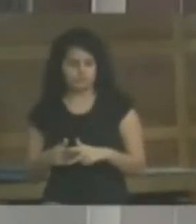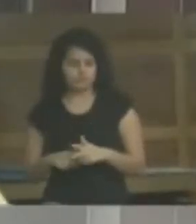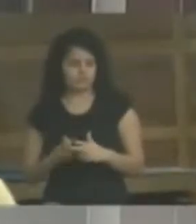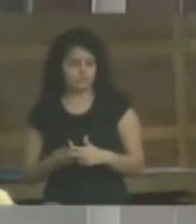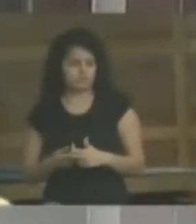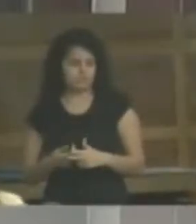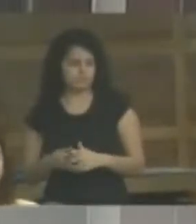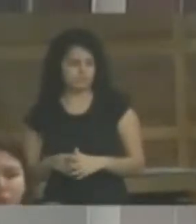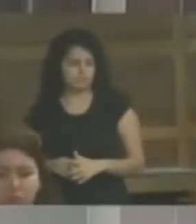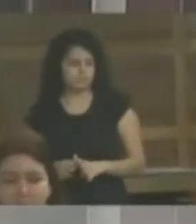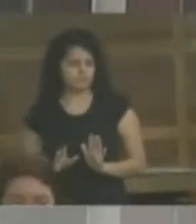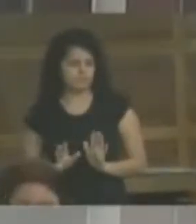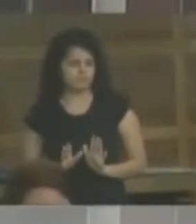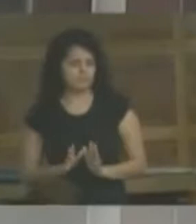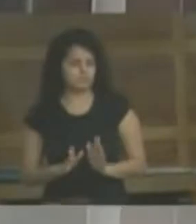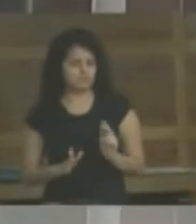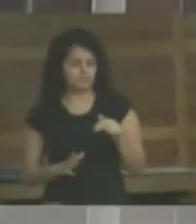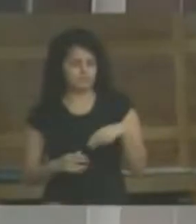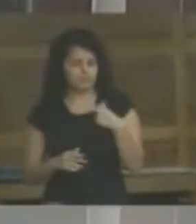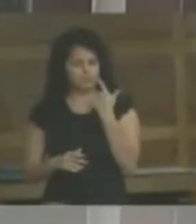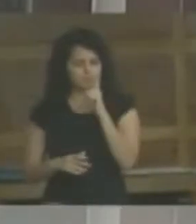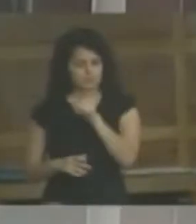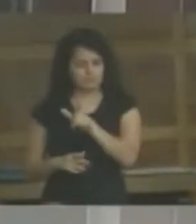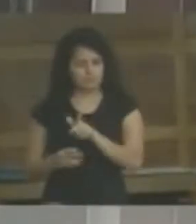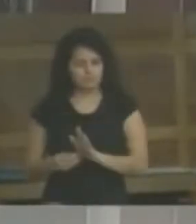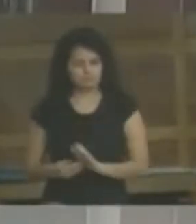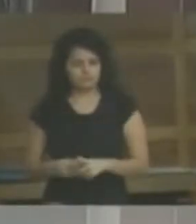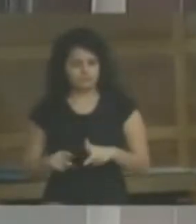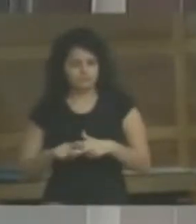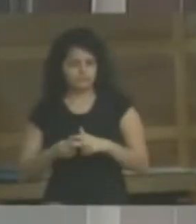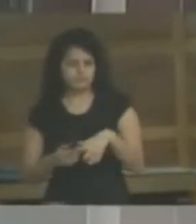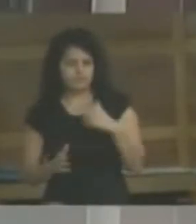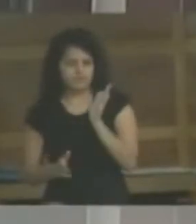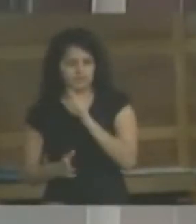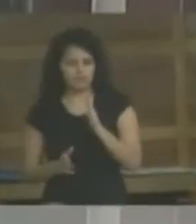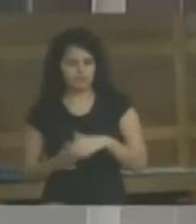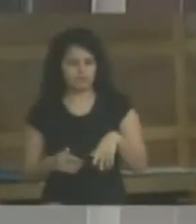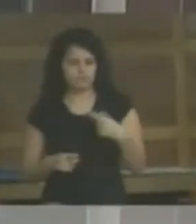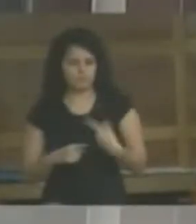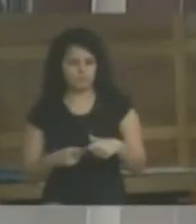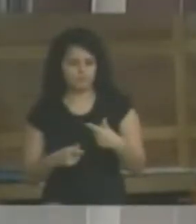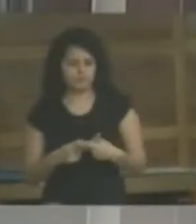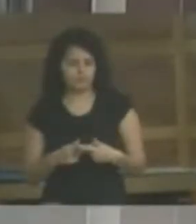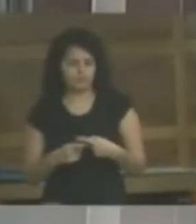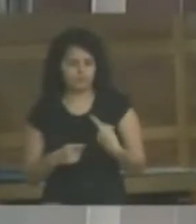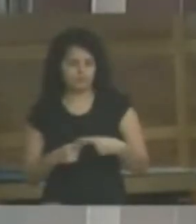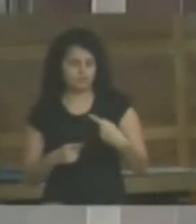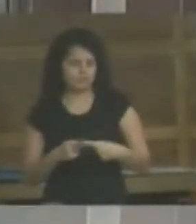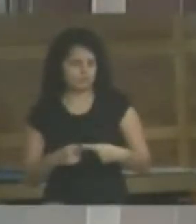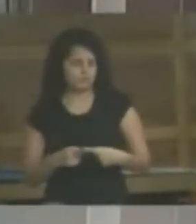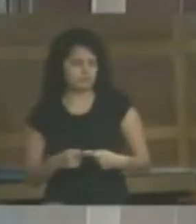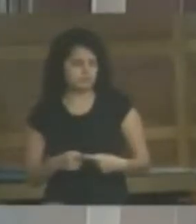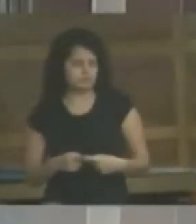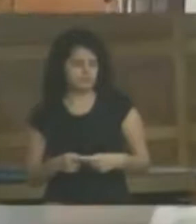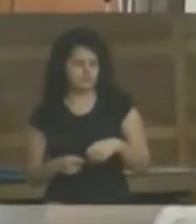uma dívida de 450 milhões recebida pelo caótico governo do PT dos 4 anos passados.